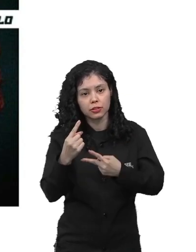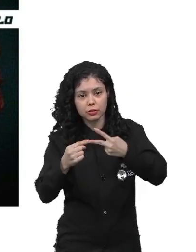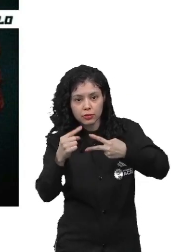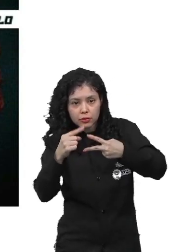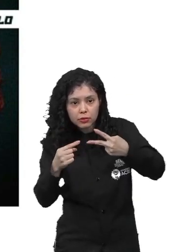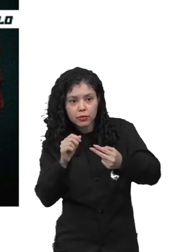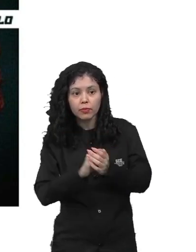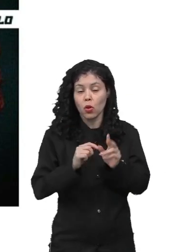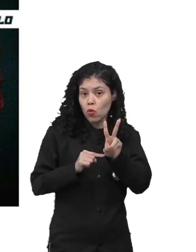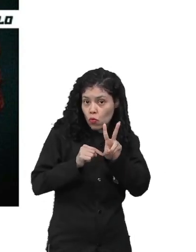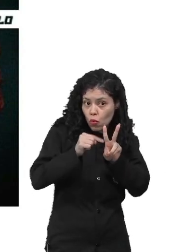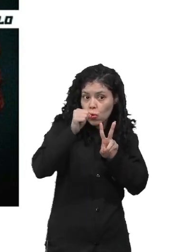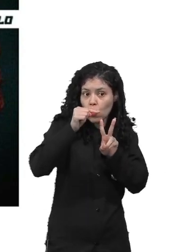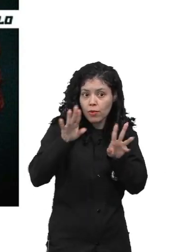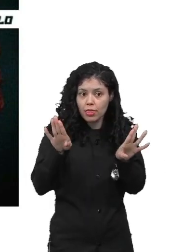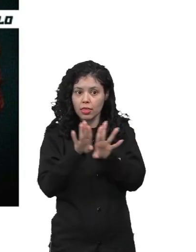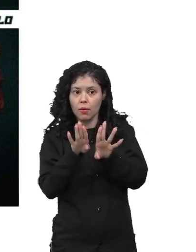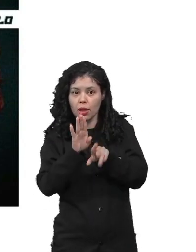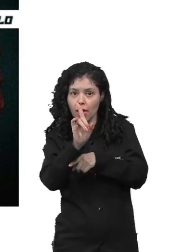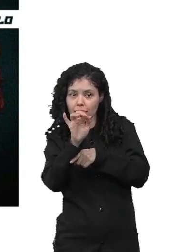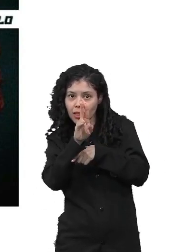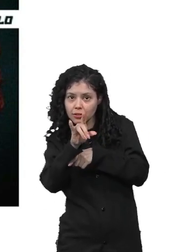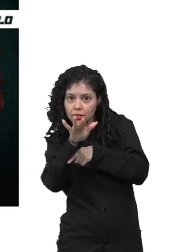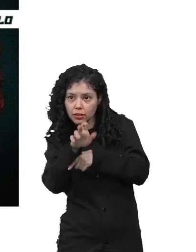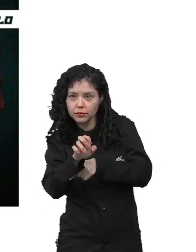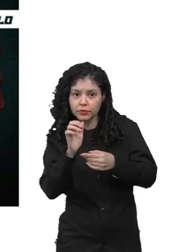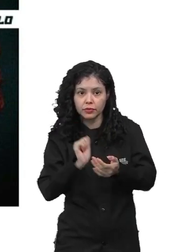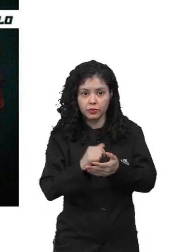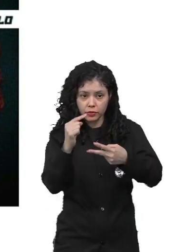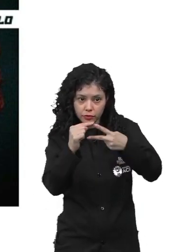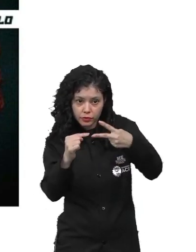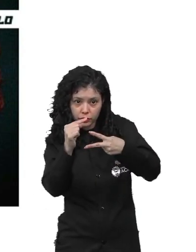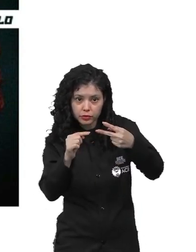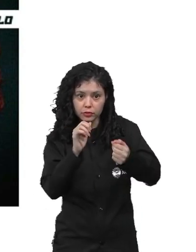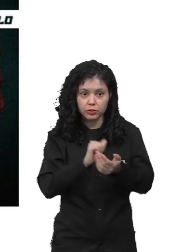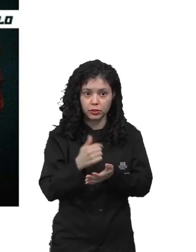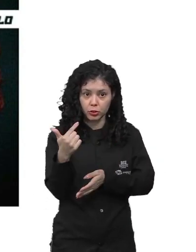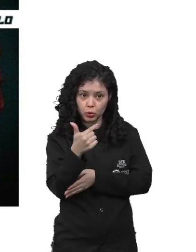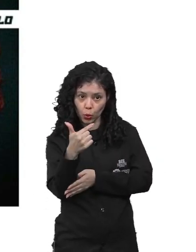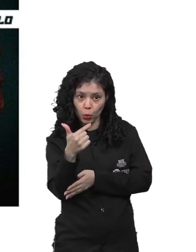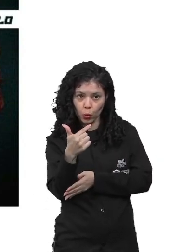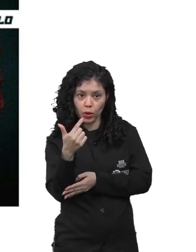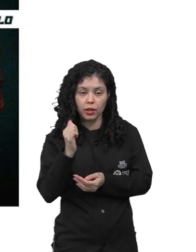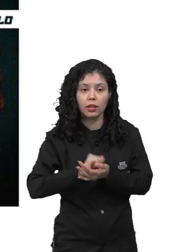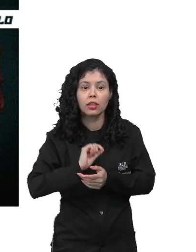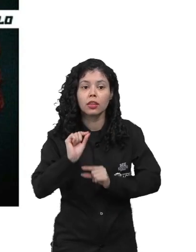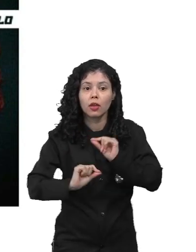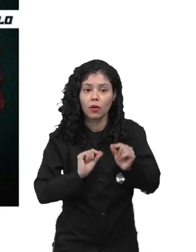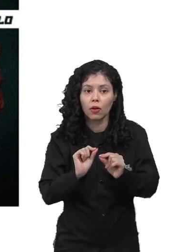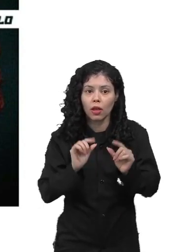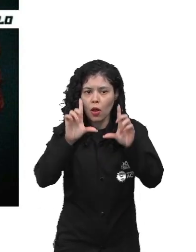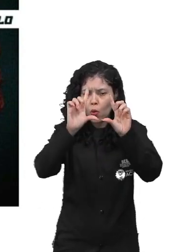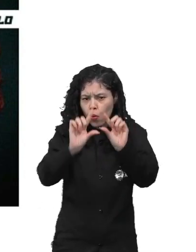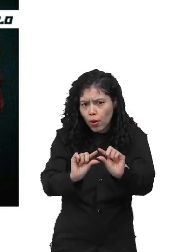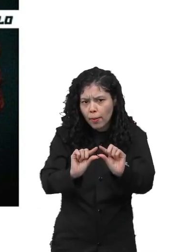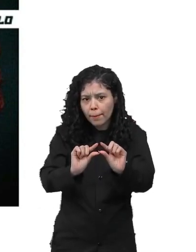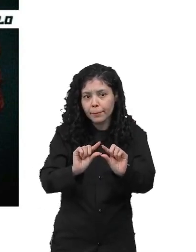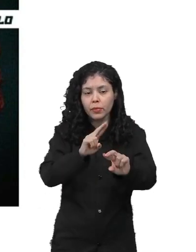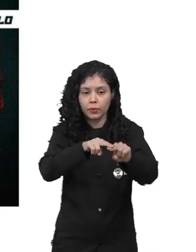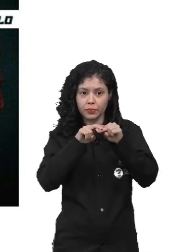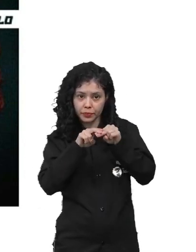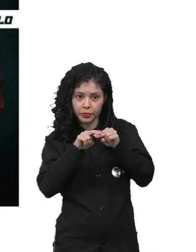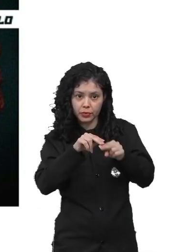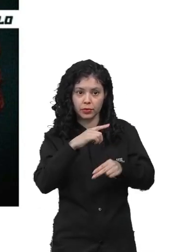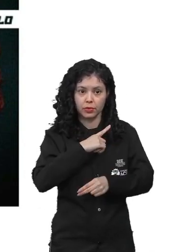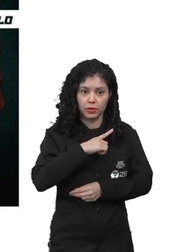é o seu volume e a sua densidade. Ali, 2 quilos de gordura, ela tem uma densidade menor, por isso